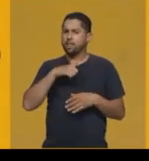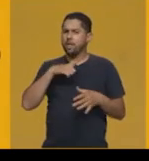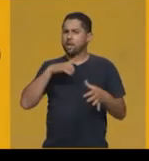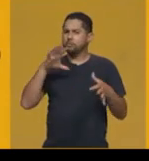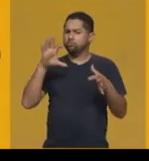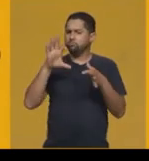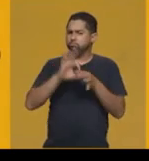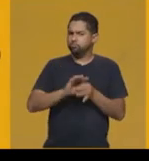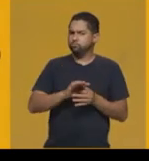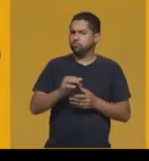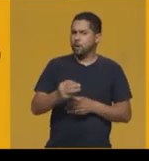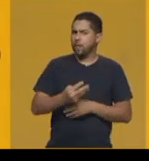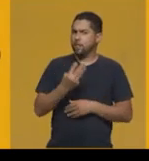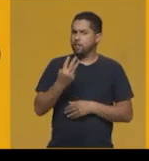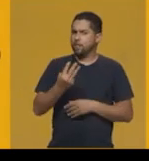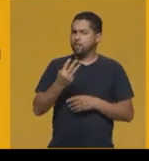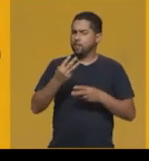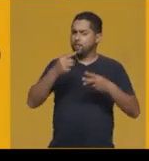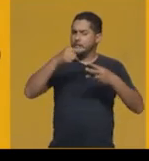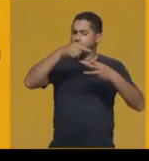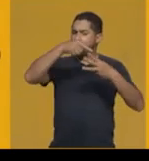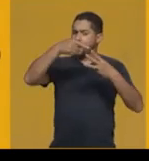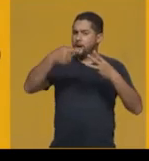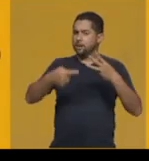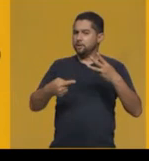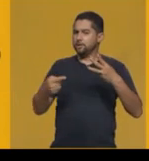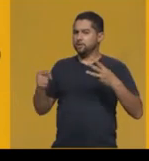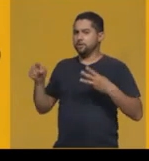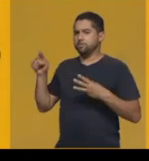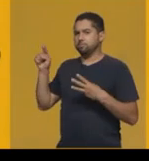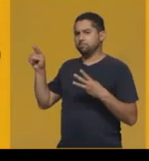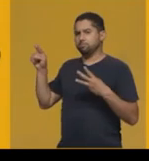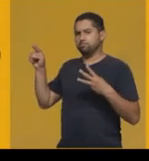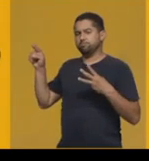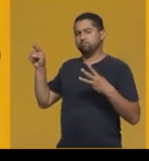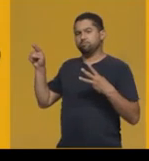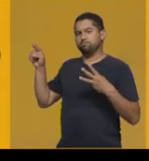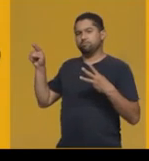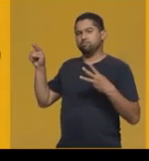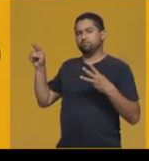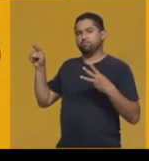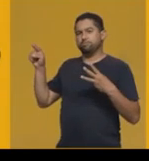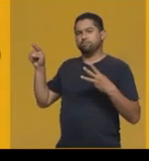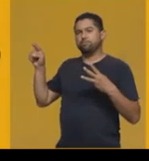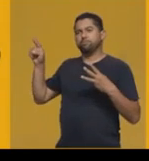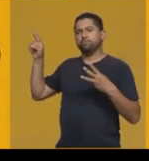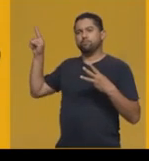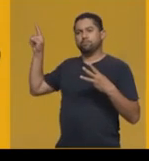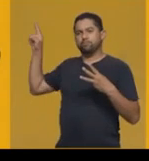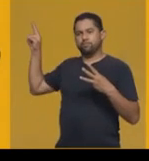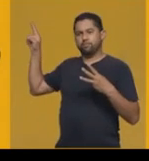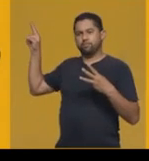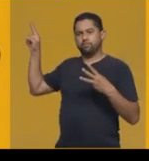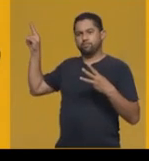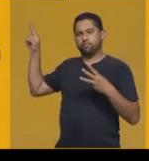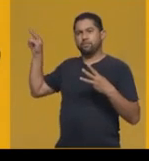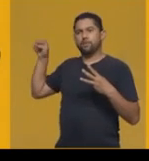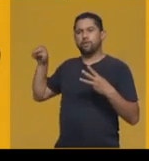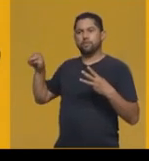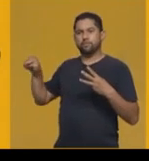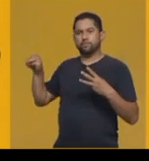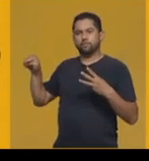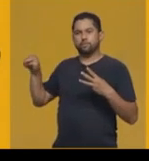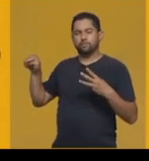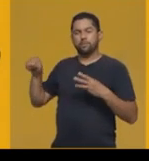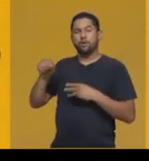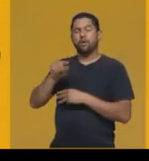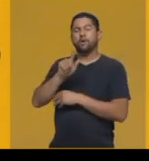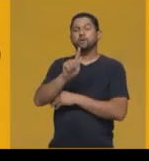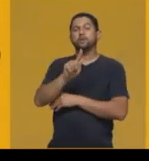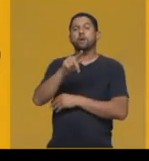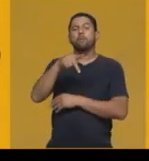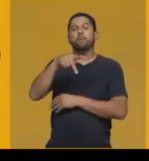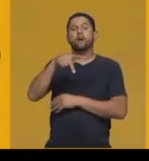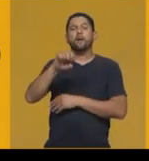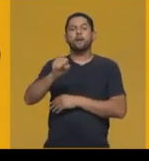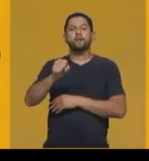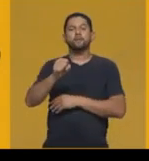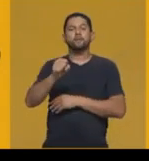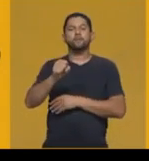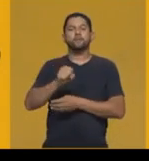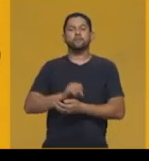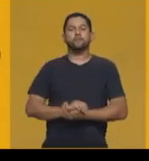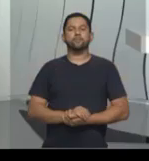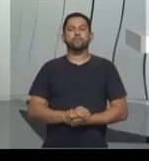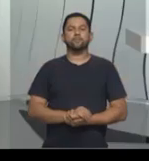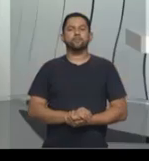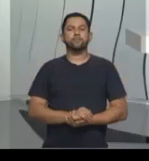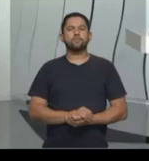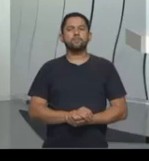no qual nós vamos ter o sensoriamento remoto, o geoprocessamento e o sistema de posicionamento global, ou chamado